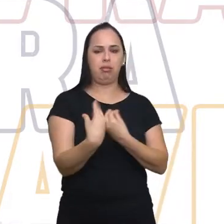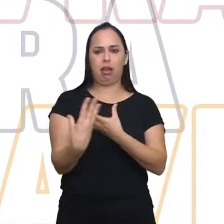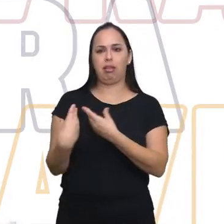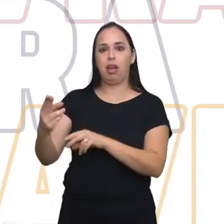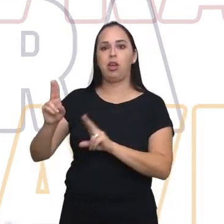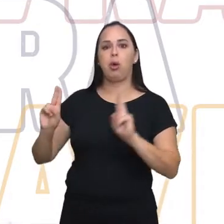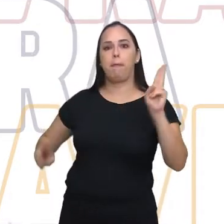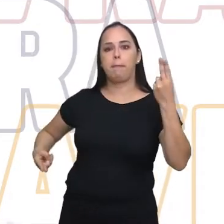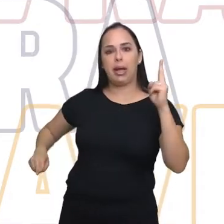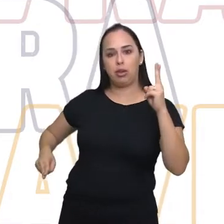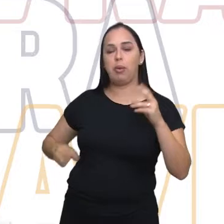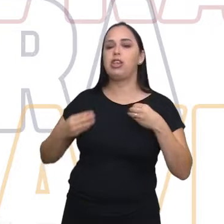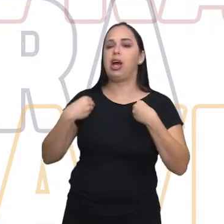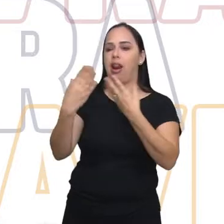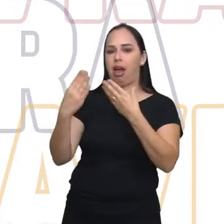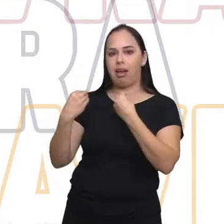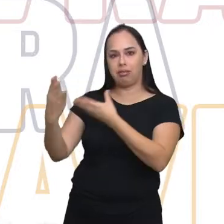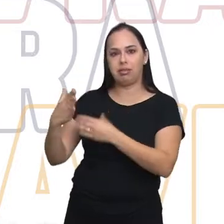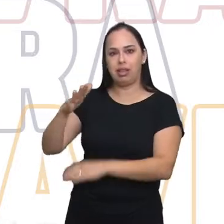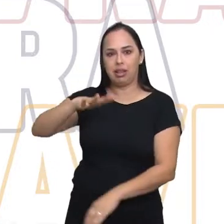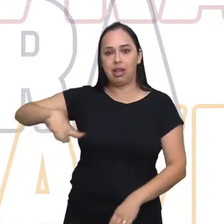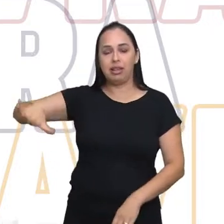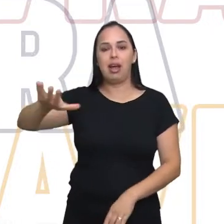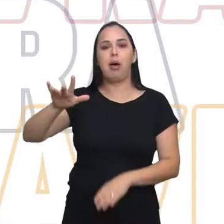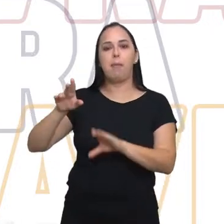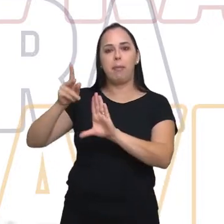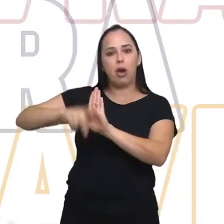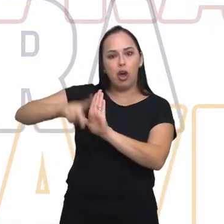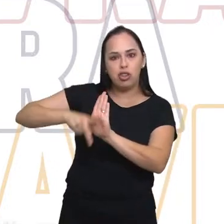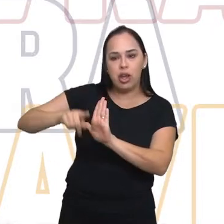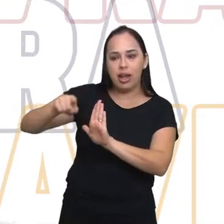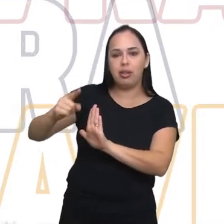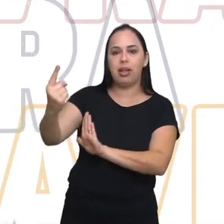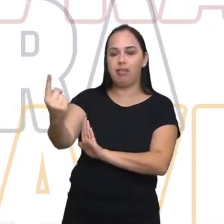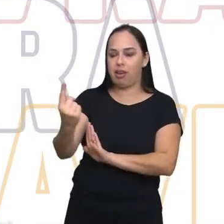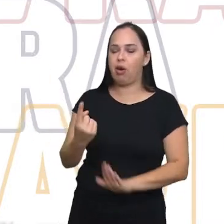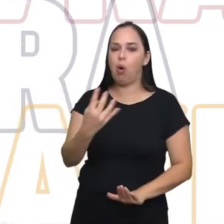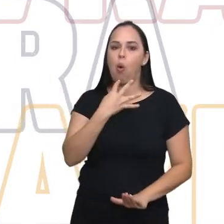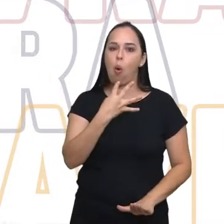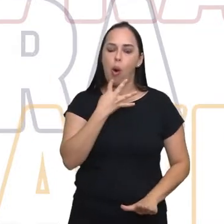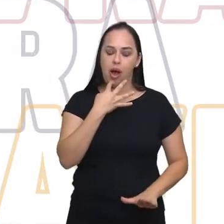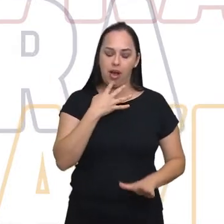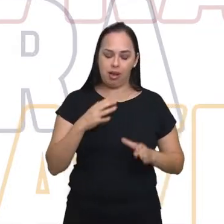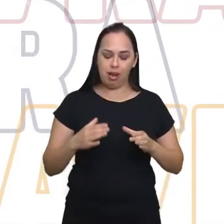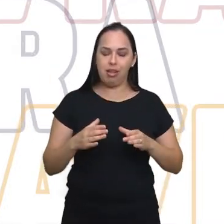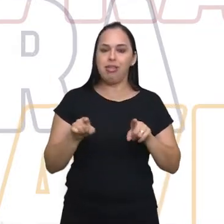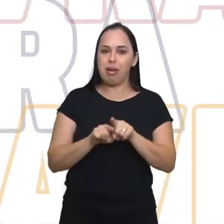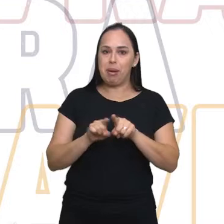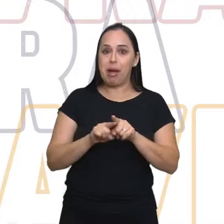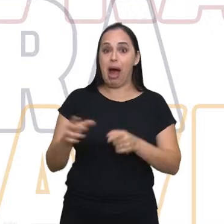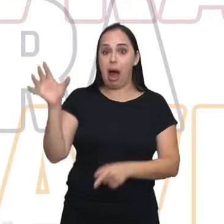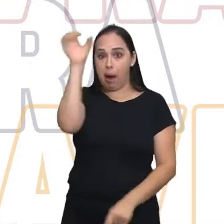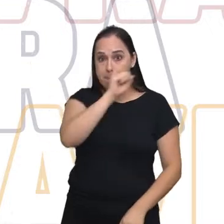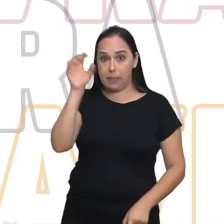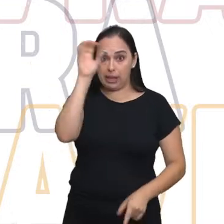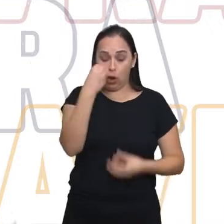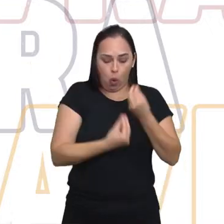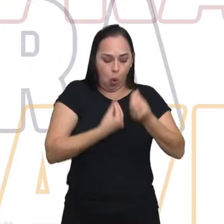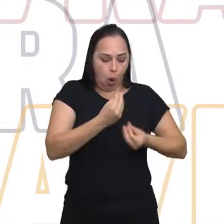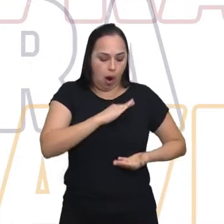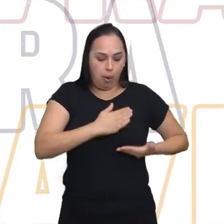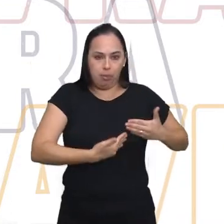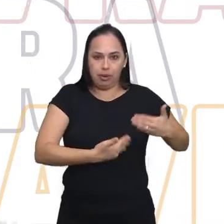para Ubatuba, tem um projeto lá que o voluntário veio, conheceu, veio aprender também a fazer a mama, mas